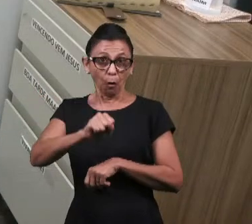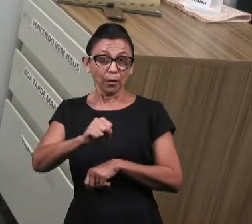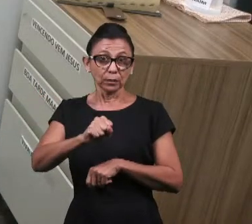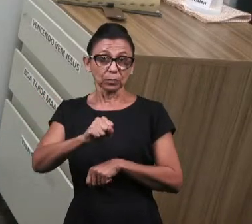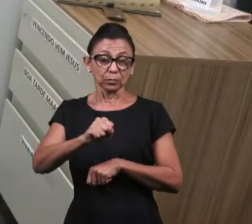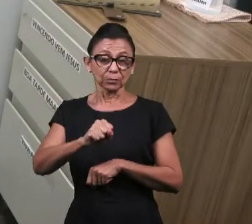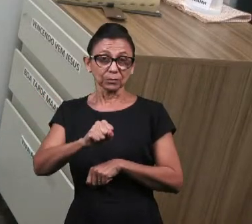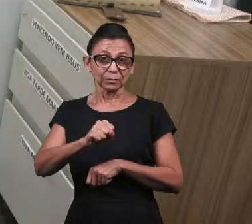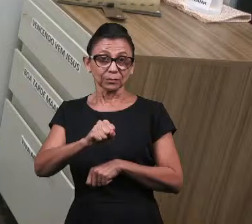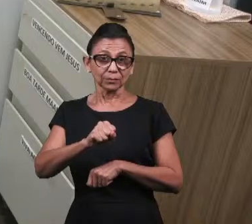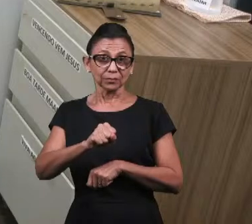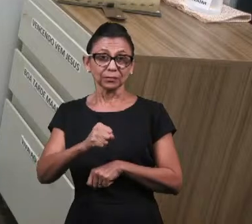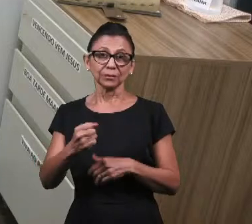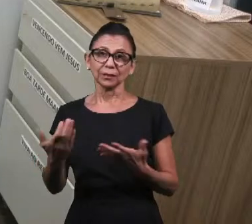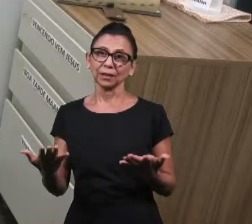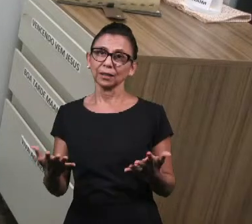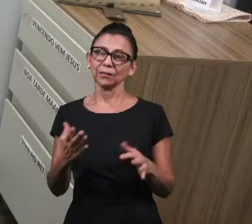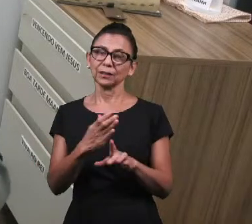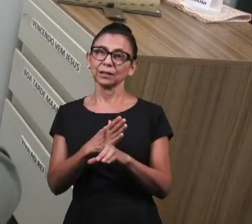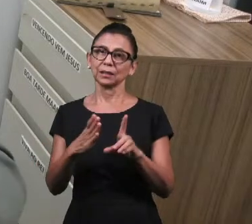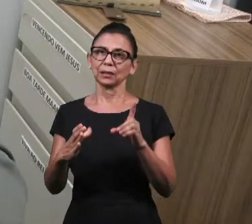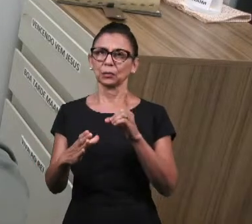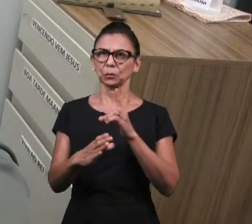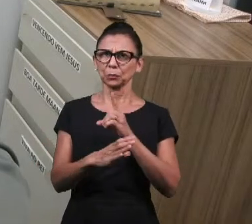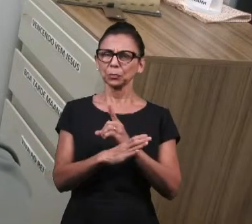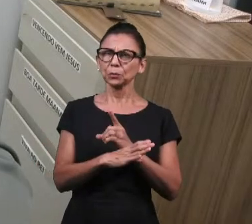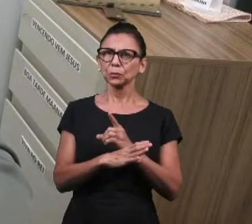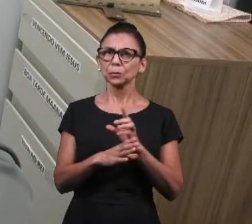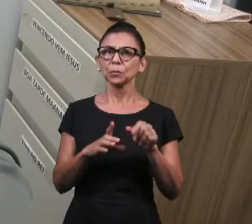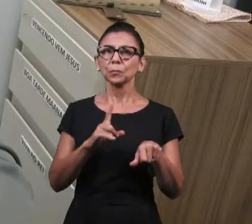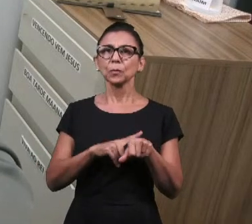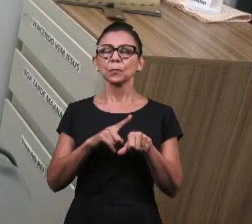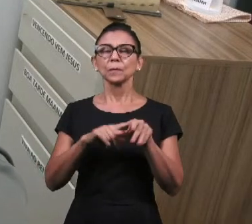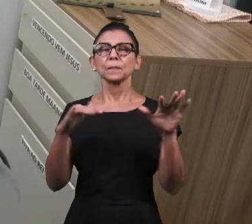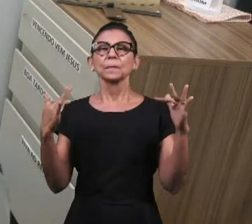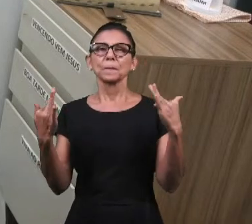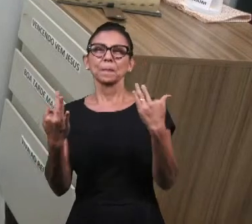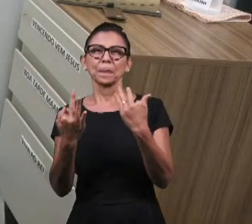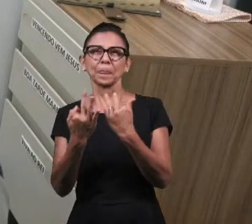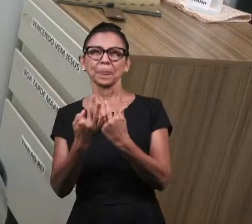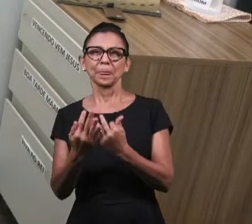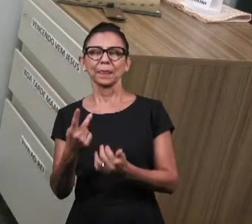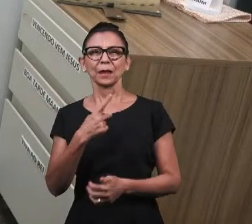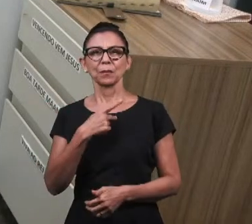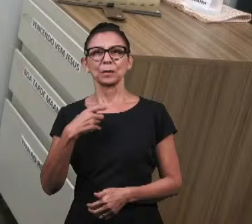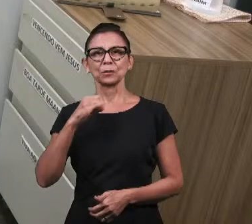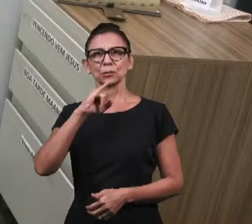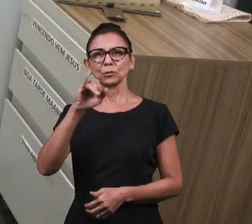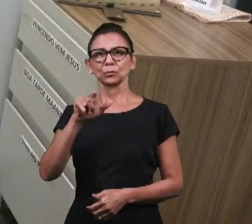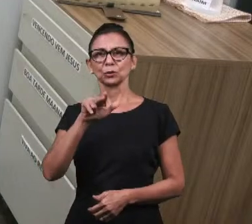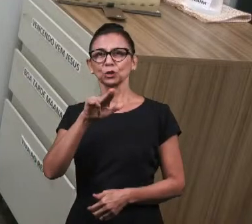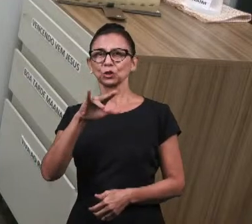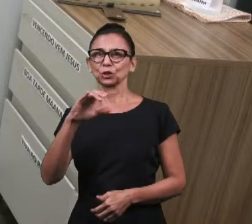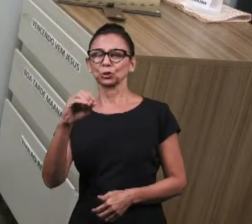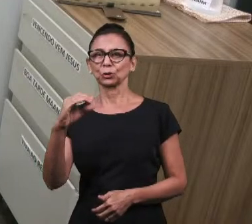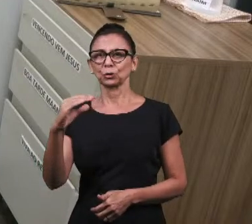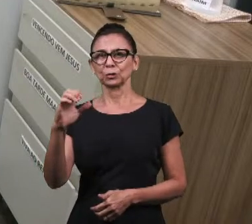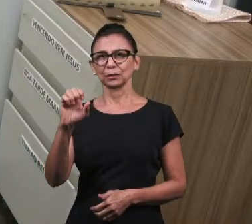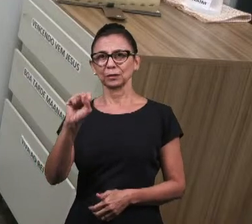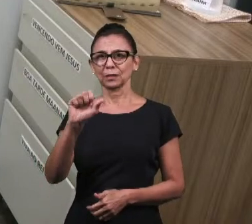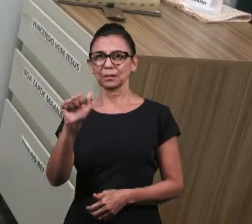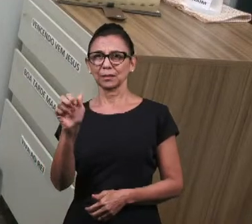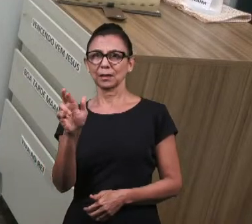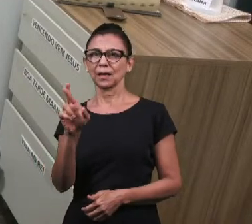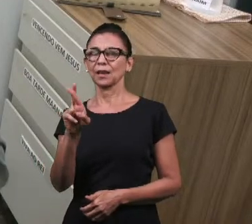quem estará conduzindo o culto de hoje à noite, o momento com a família, é o pastor Júlio César. Que alegria recebê-lo aqui. Ele